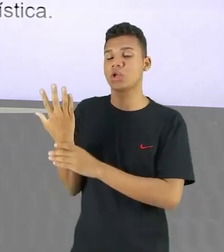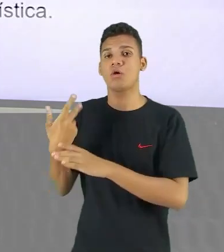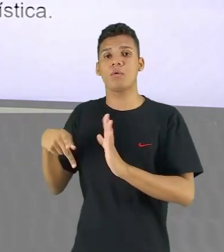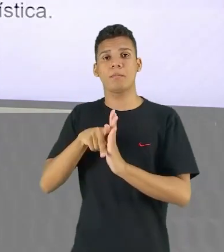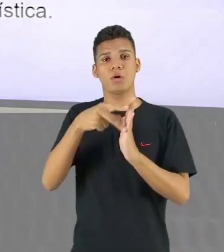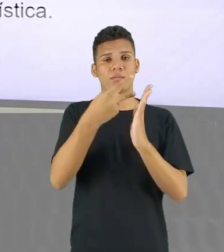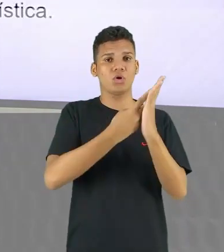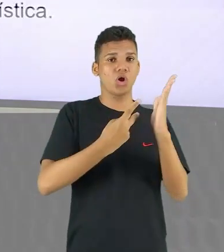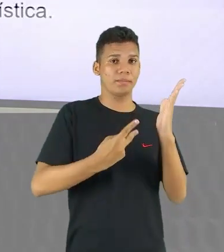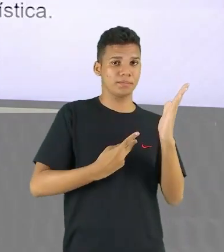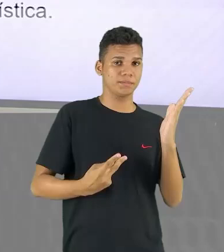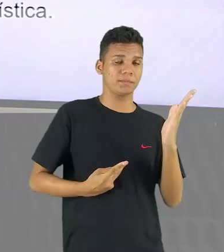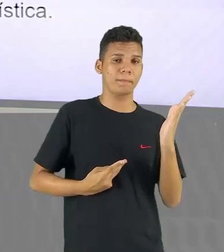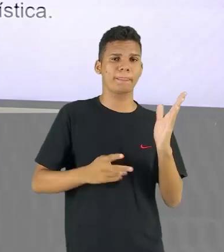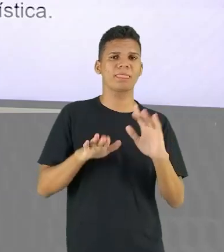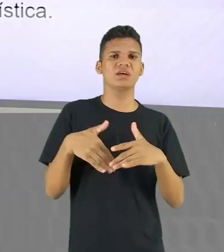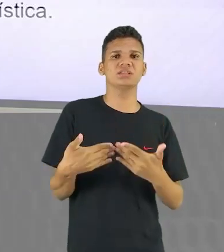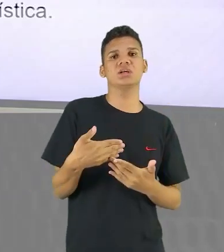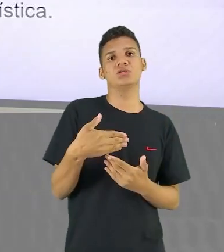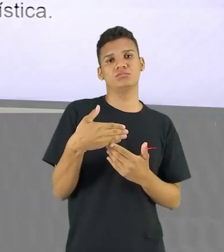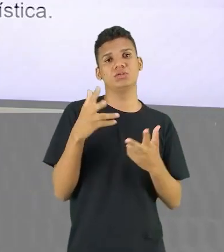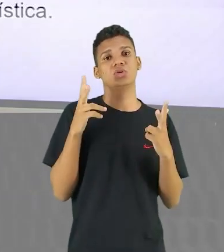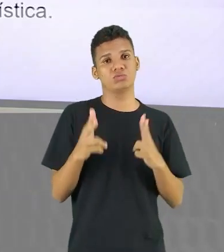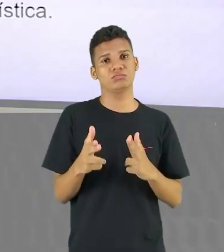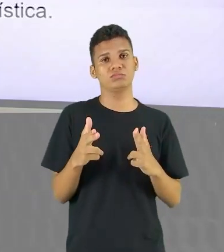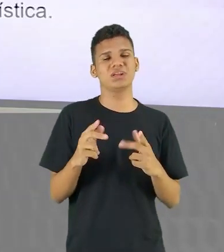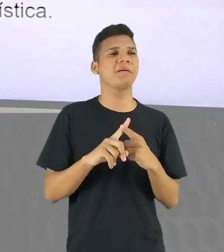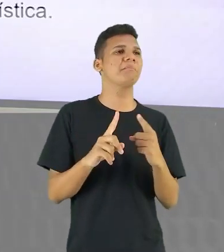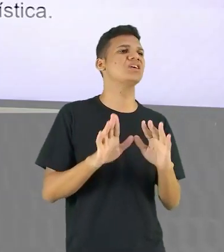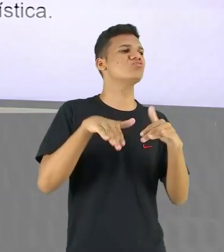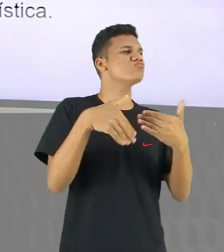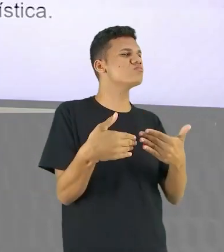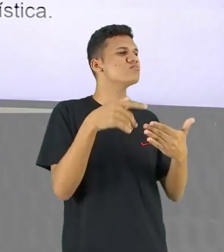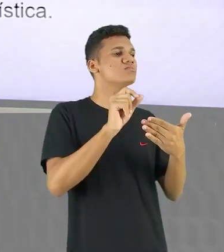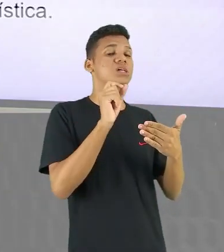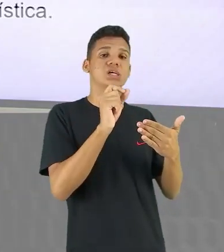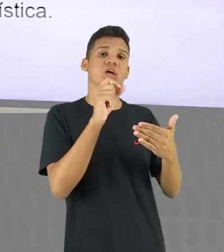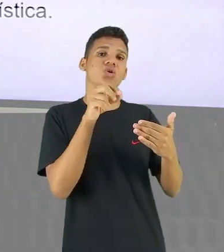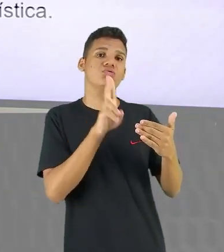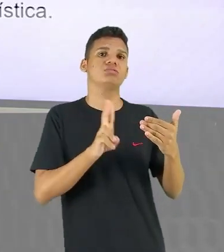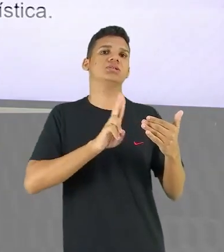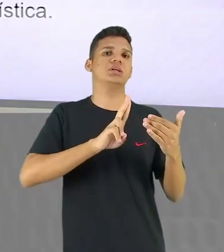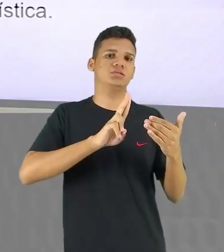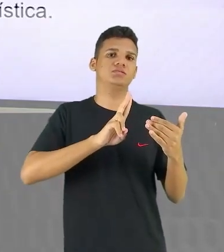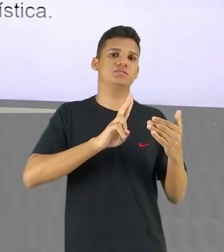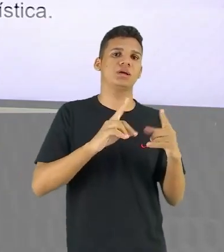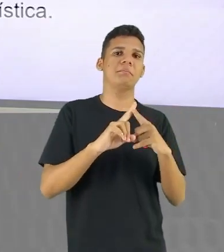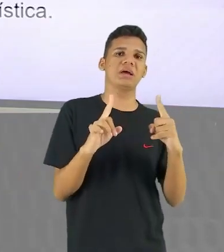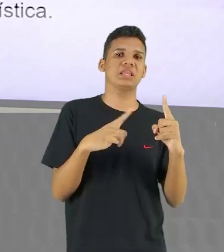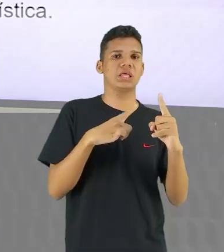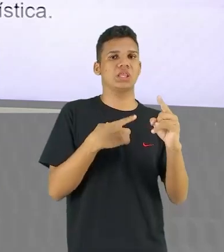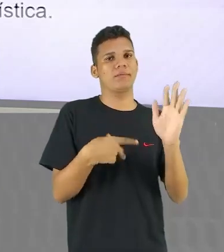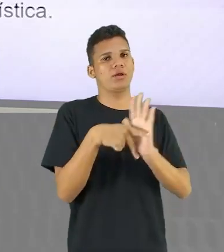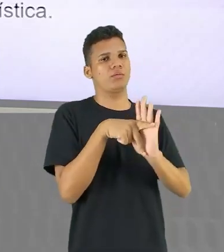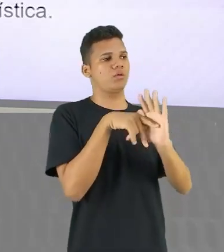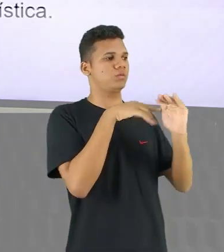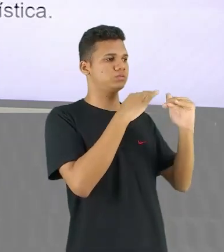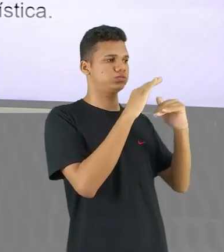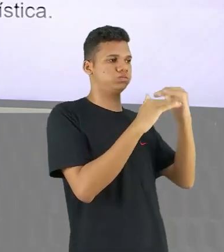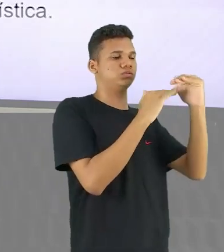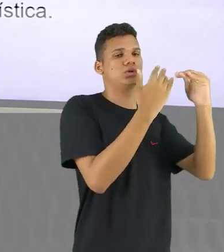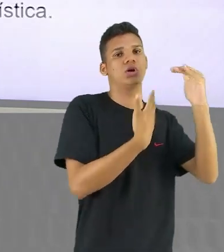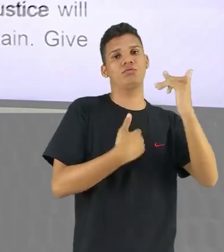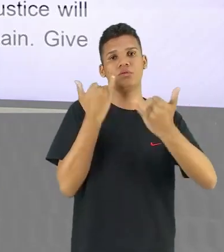como se o seu poema fosse uma receita. E qual era o assunto do poema dele? O processo de formação na